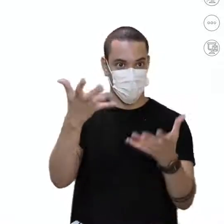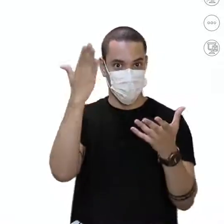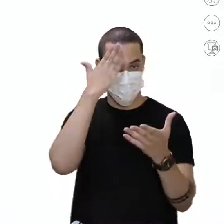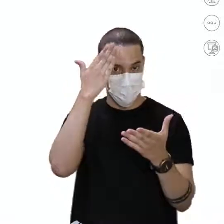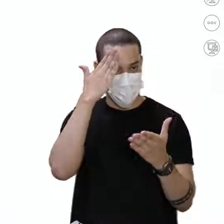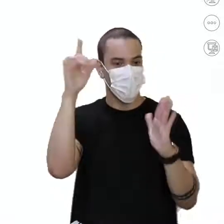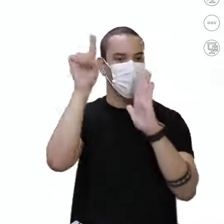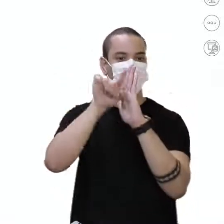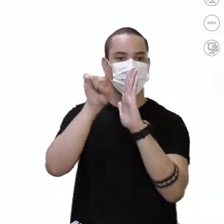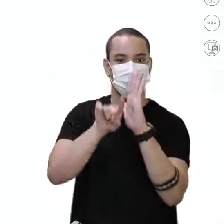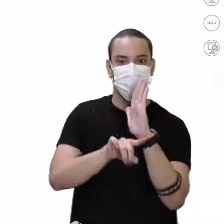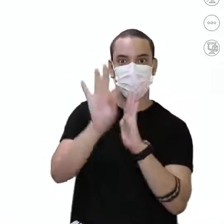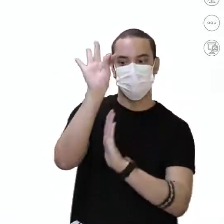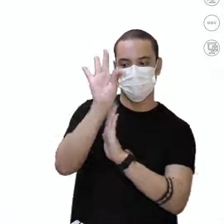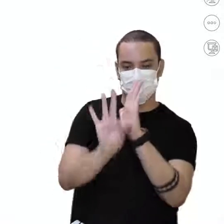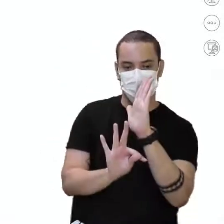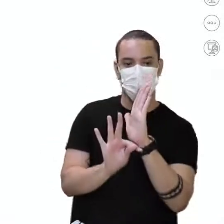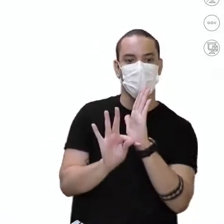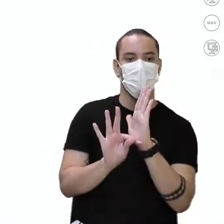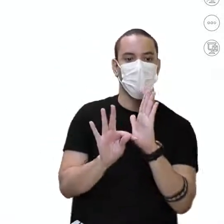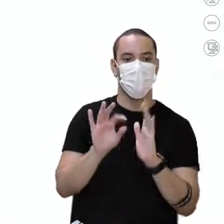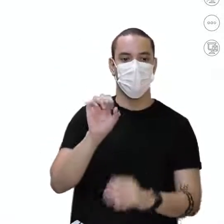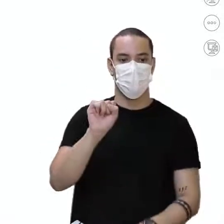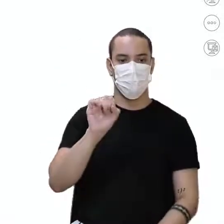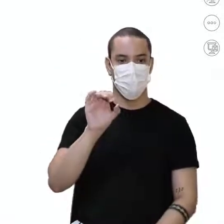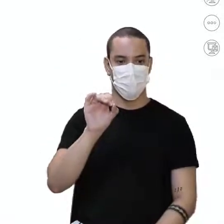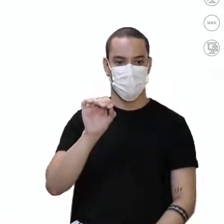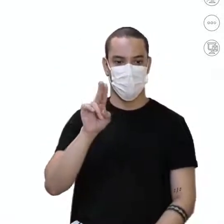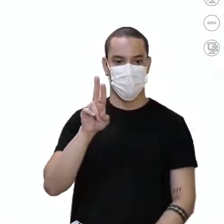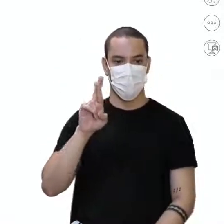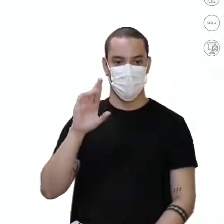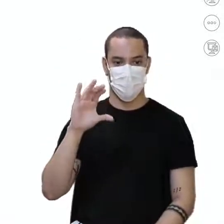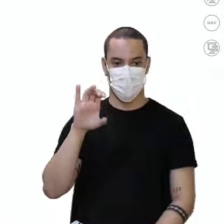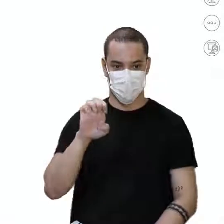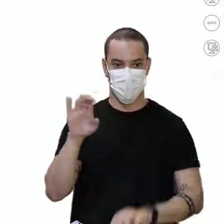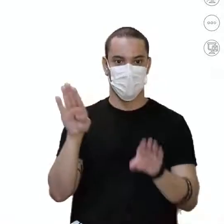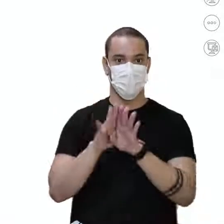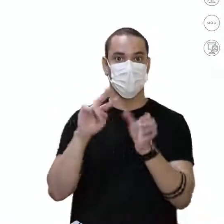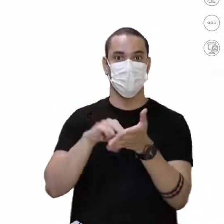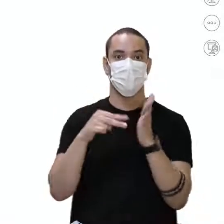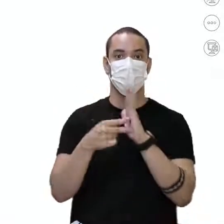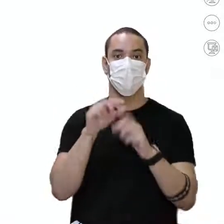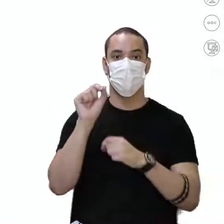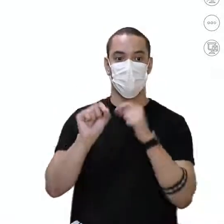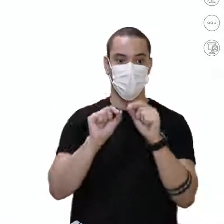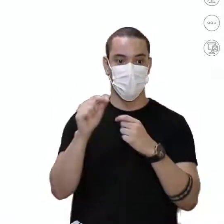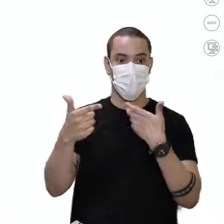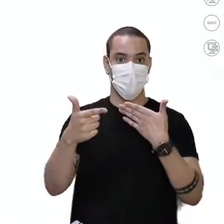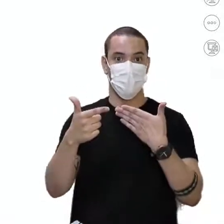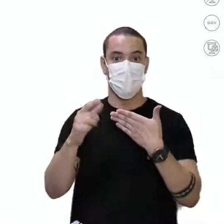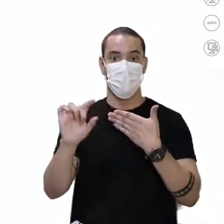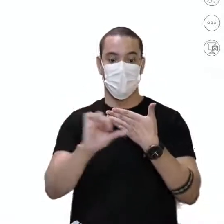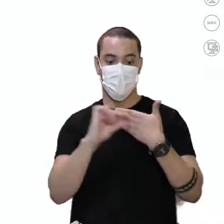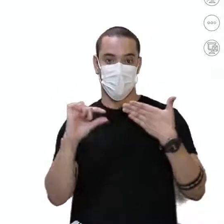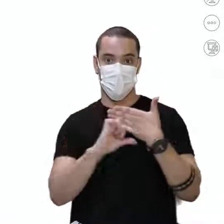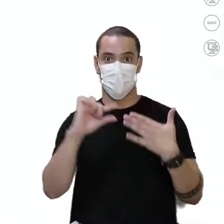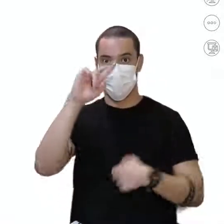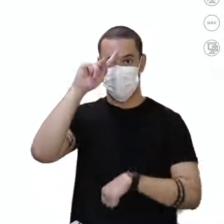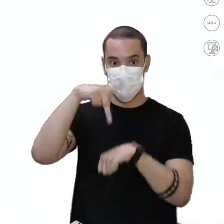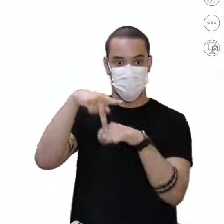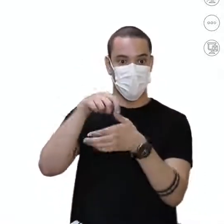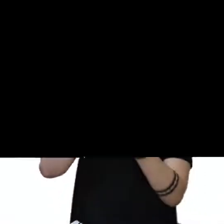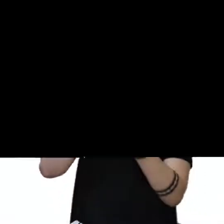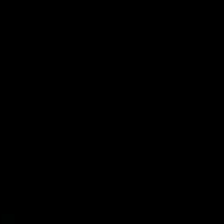sobre o seu texto. E a source, que é o quê? A fonte onde você encontra quem escreveu aquele